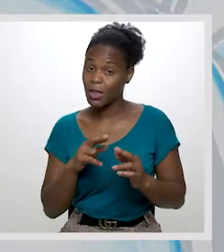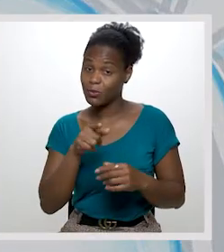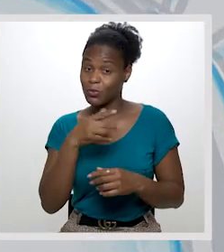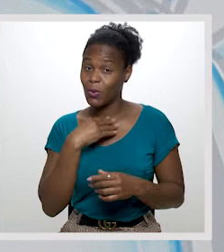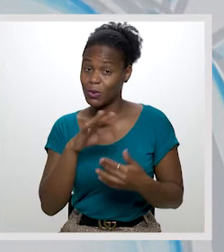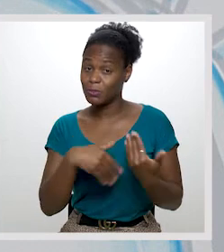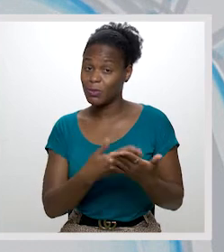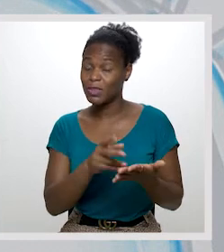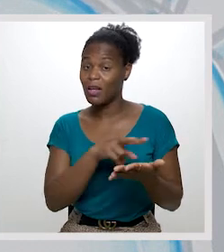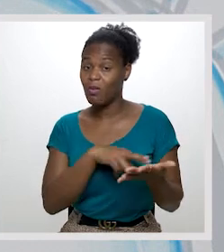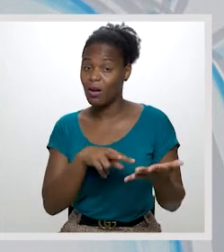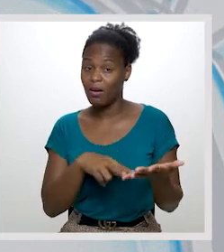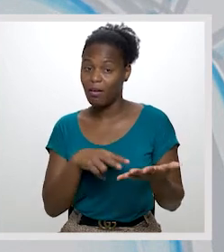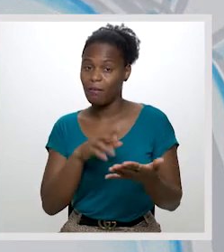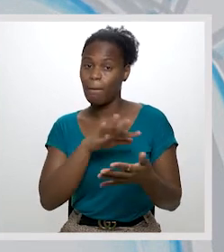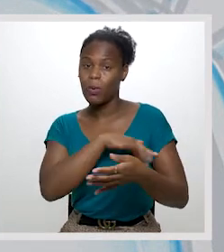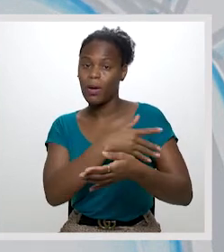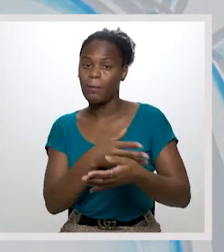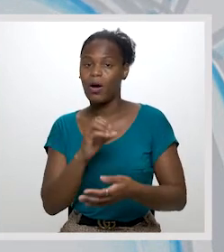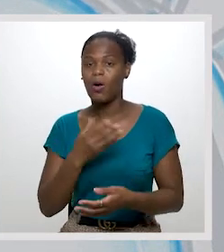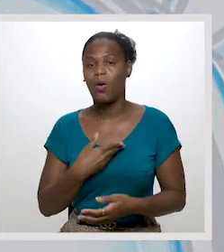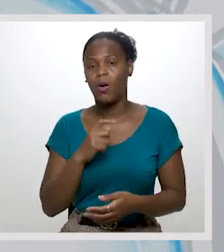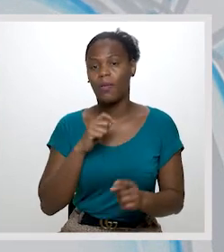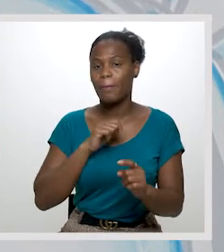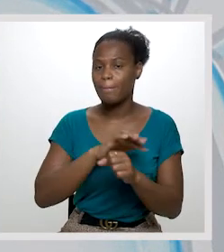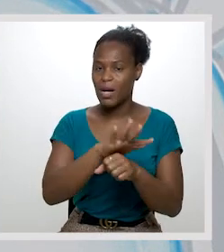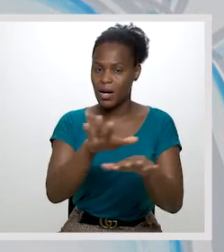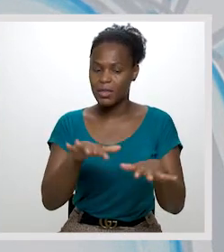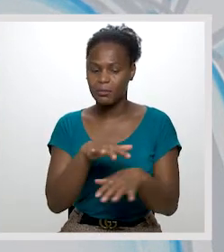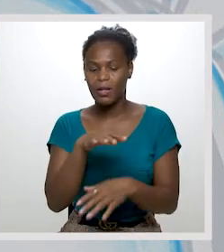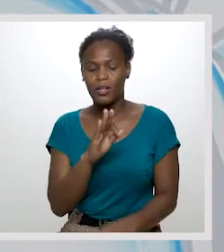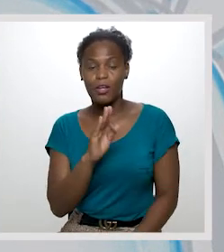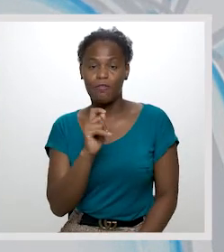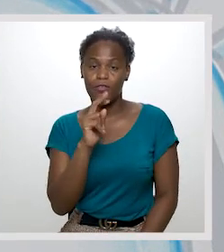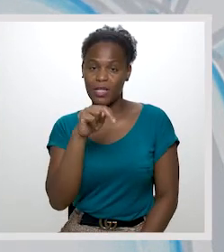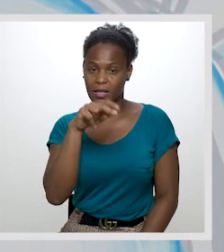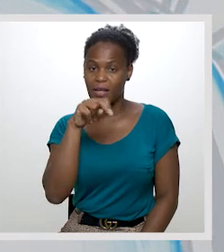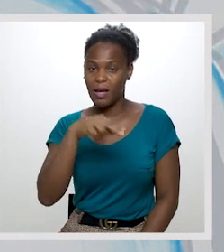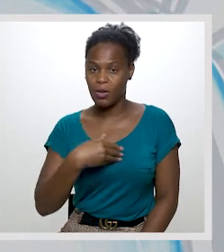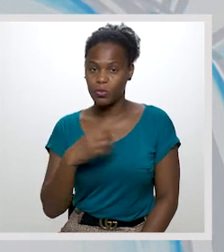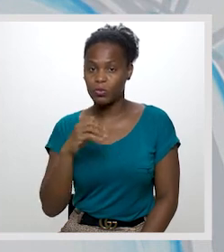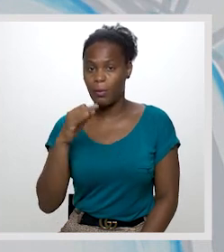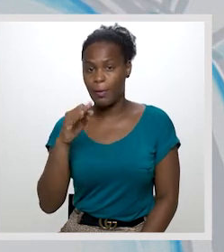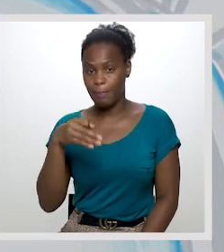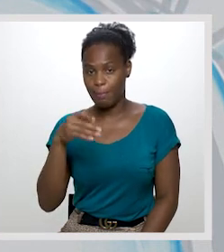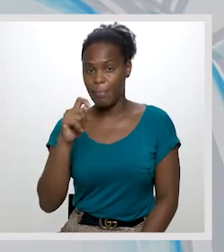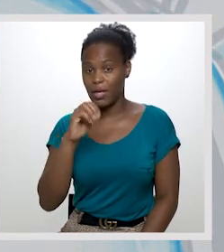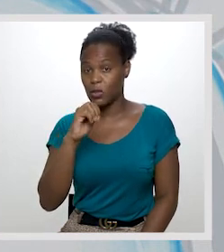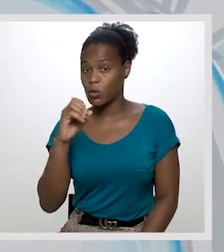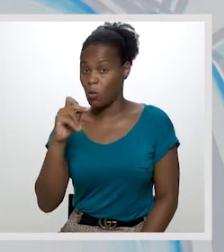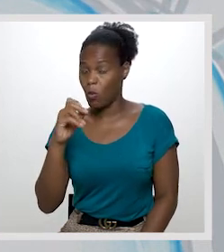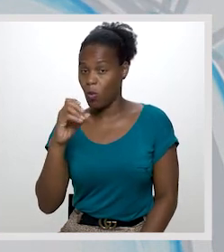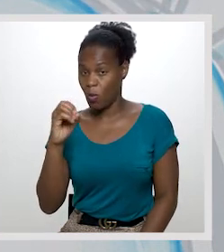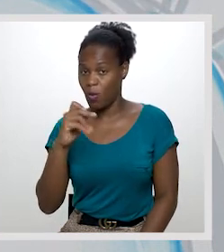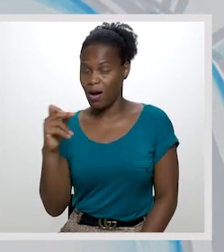Espero que tenham gostado desta proposta de leitura do poema Ode Marítima de Fernando Pessoa, um dos seus grandes poemas.